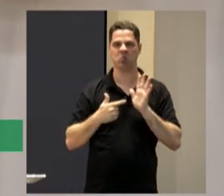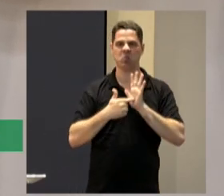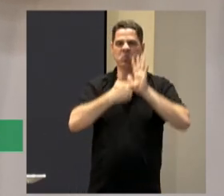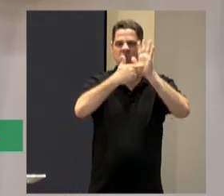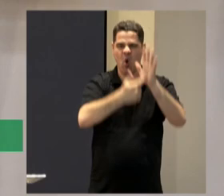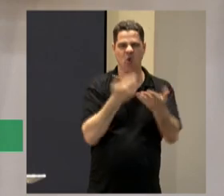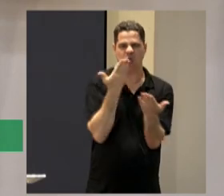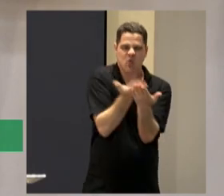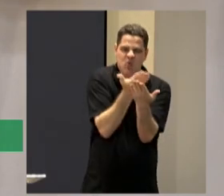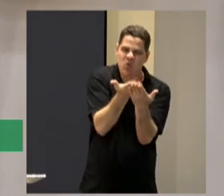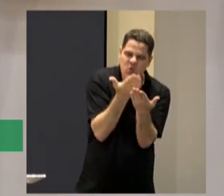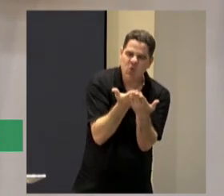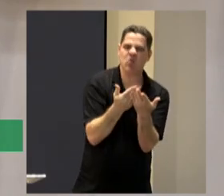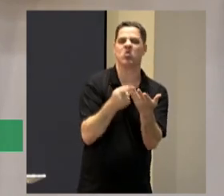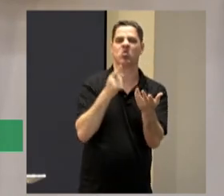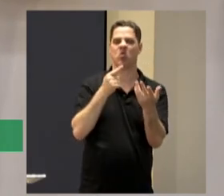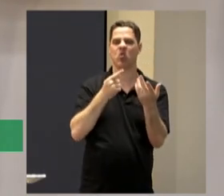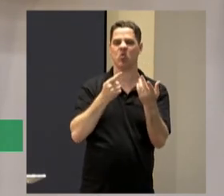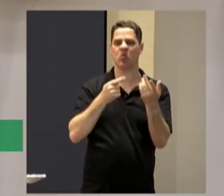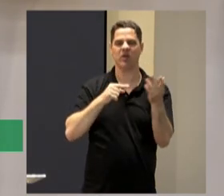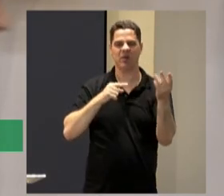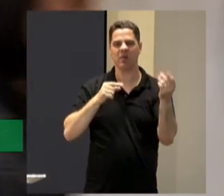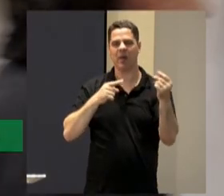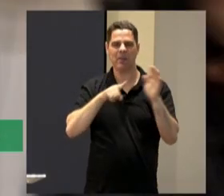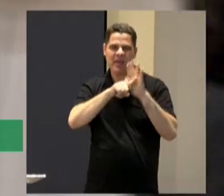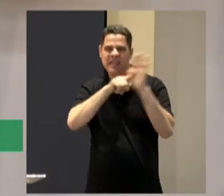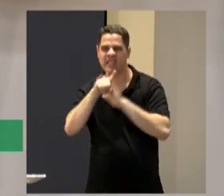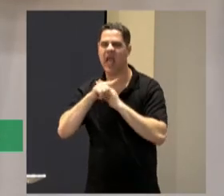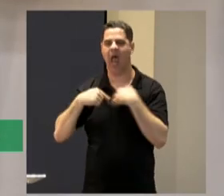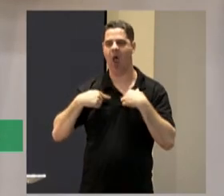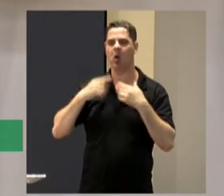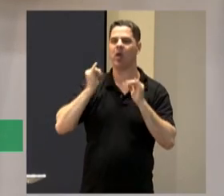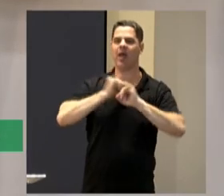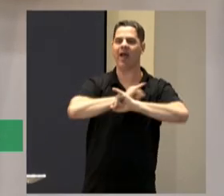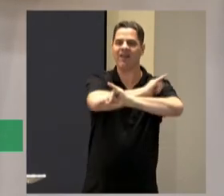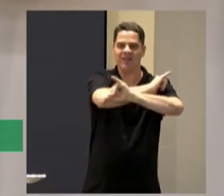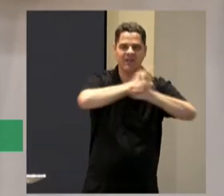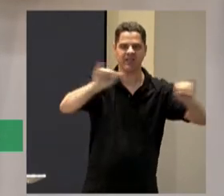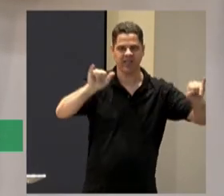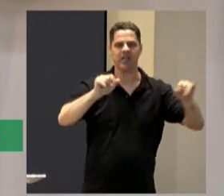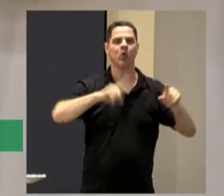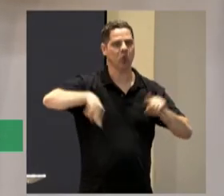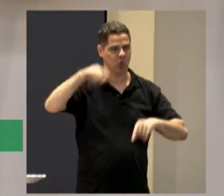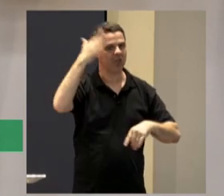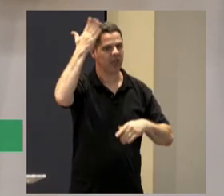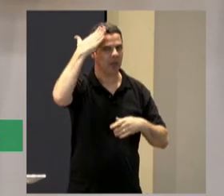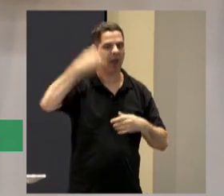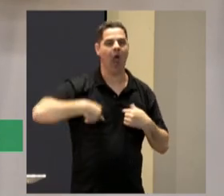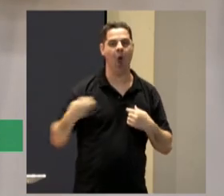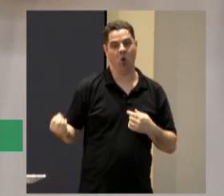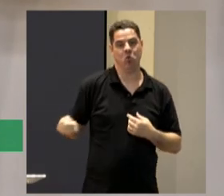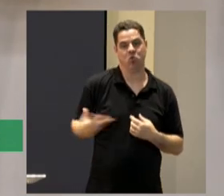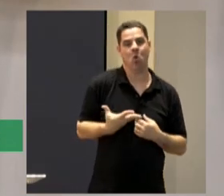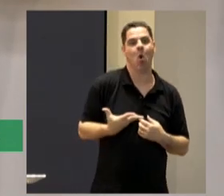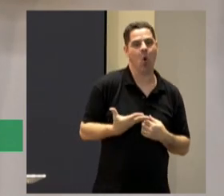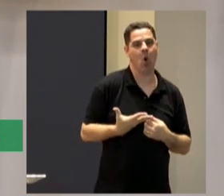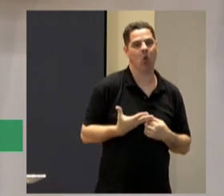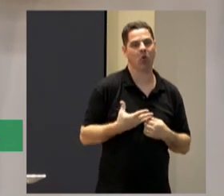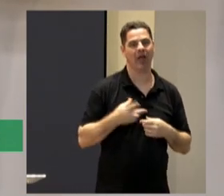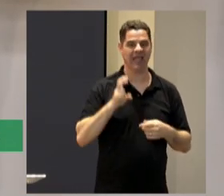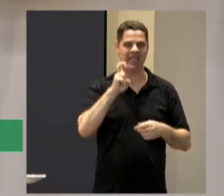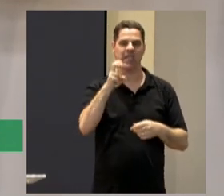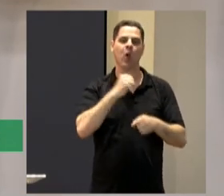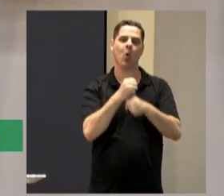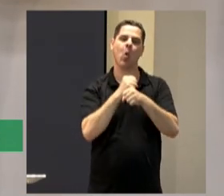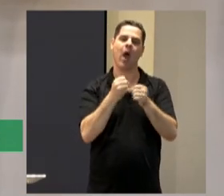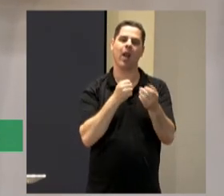muito importante a gente pensar, eu sempre falo isso para todo mundo que eu conheço, eu sou nova na rede, né, tô há